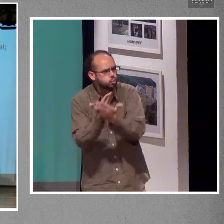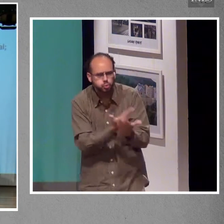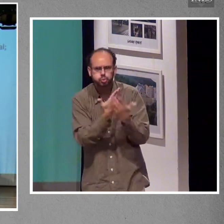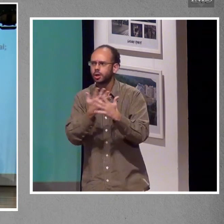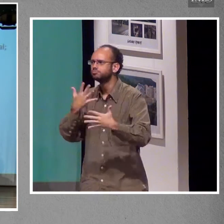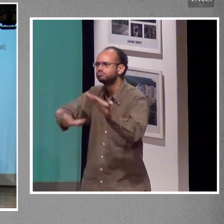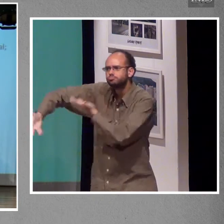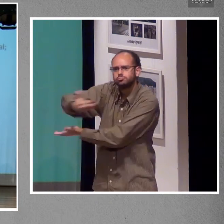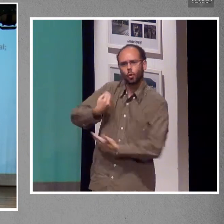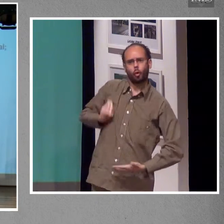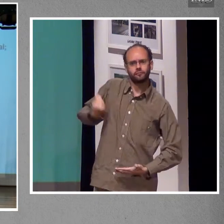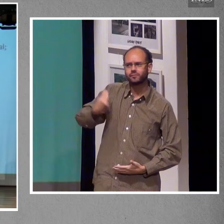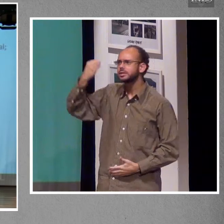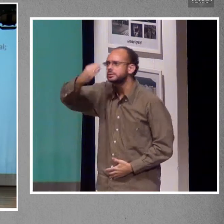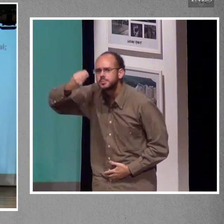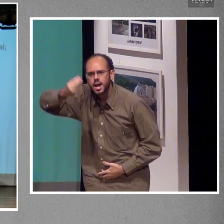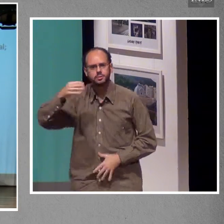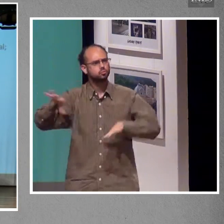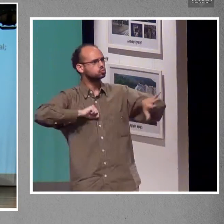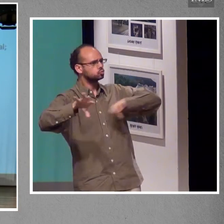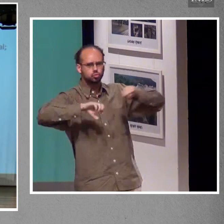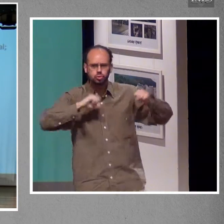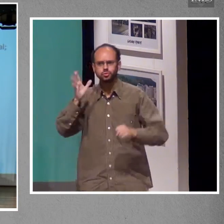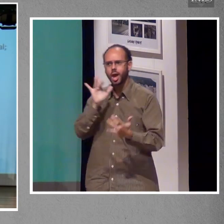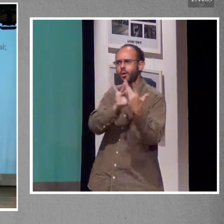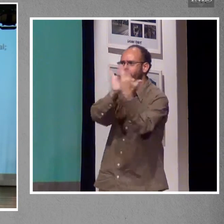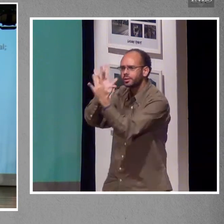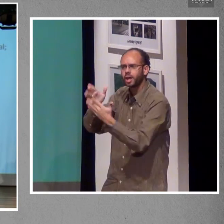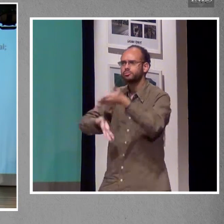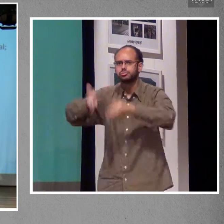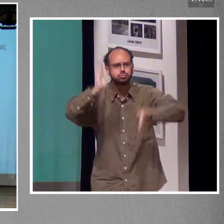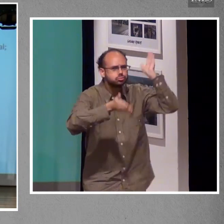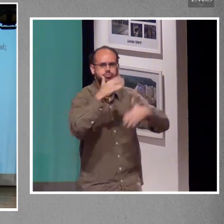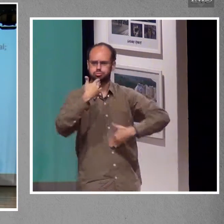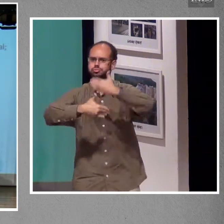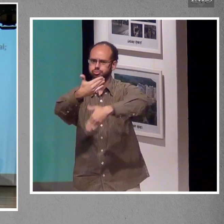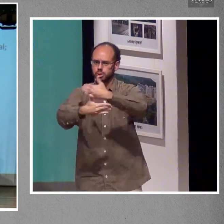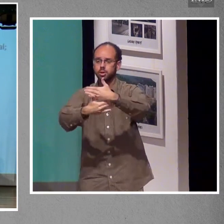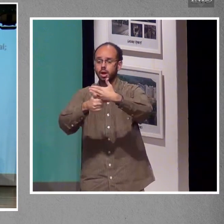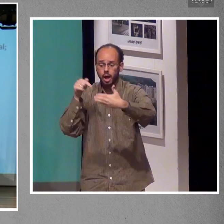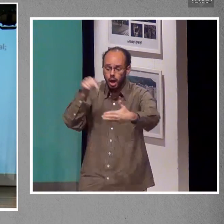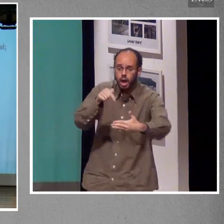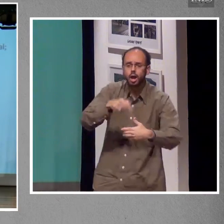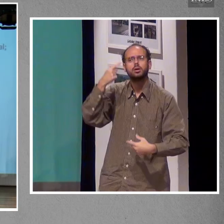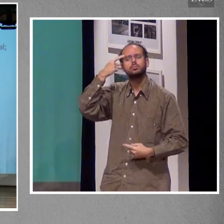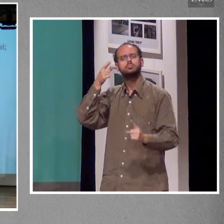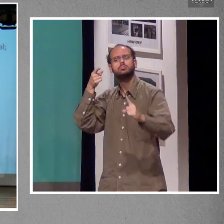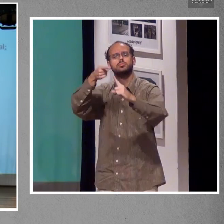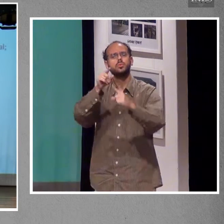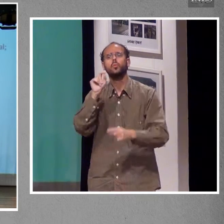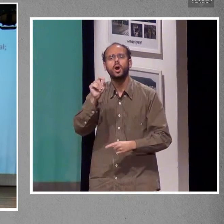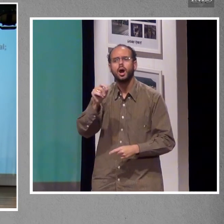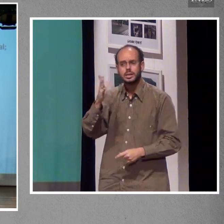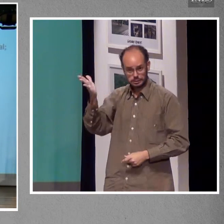sua formação, a escolaridade, suas relações, suas experiências, convivências, contatos.